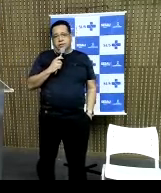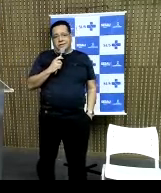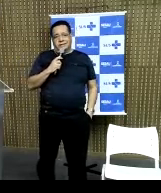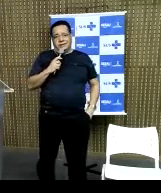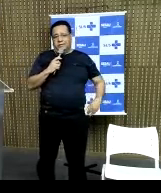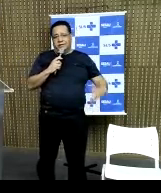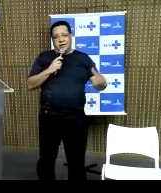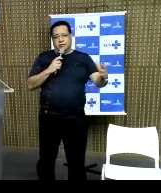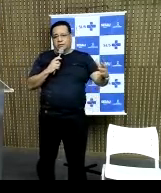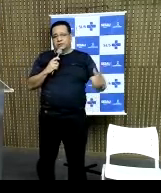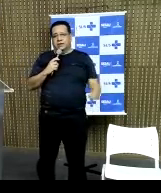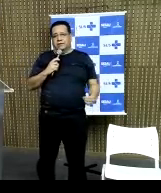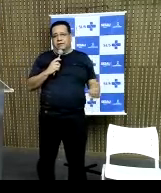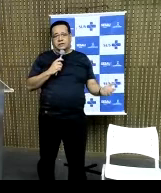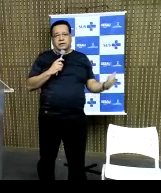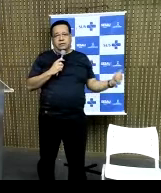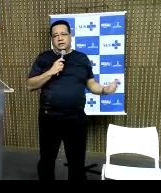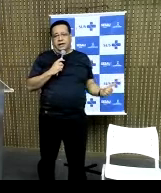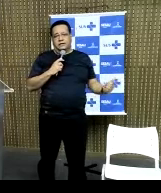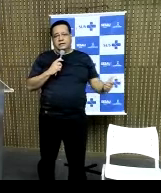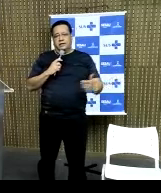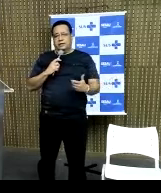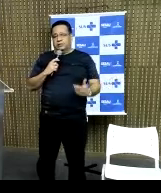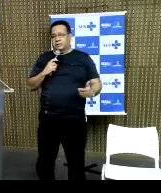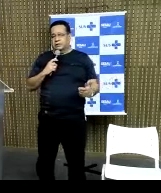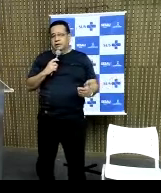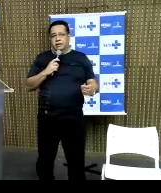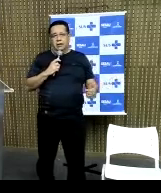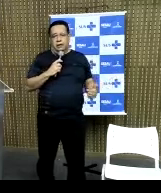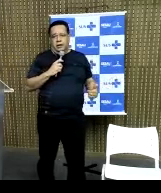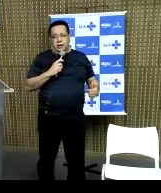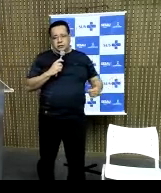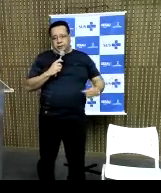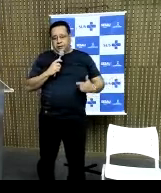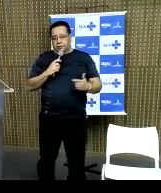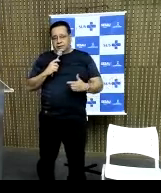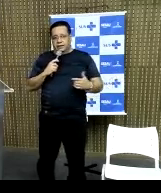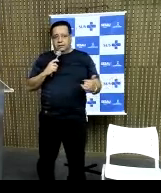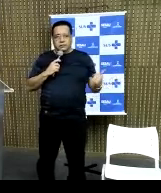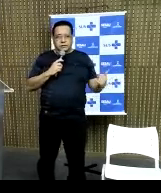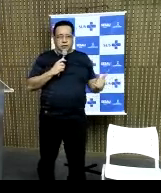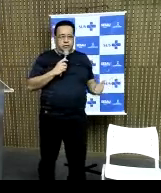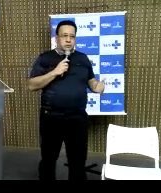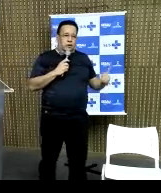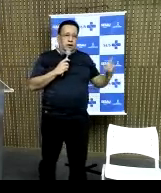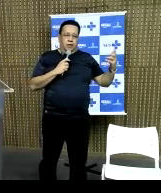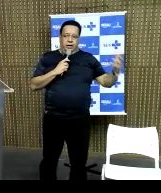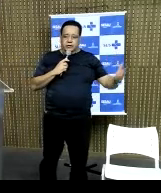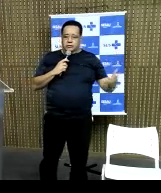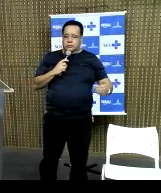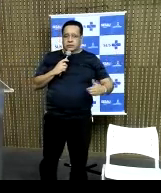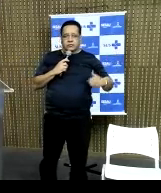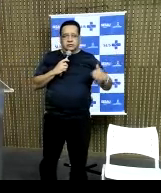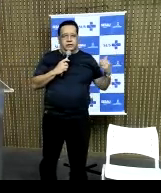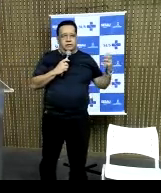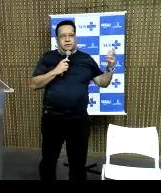Gestor? É um parceiro imediato nosso, é a voz da comunidade que está entre nós, né? Isso, para nós aqui, nós conseguimos